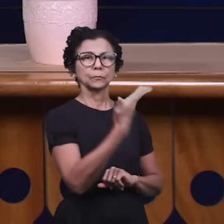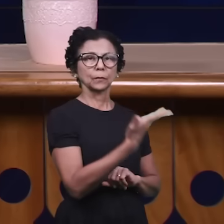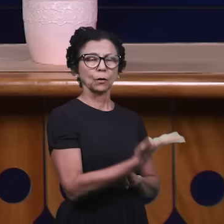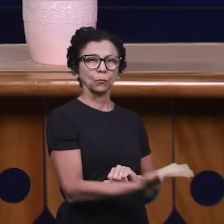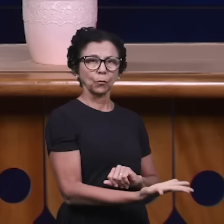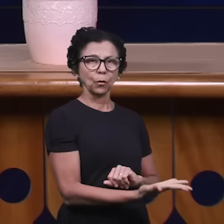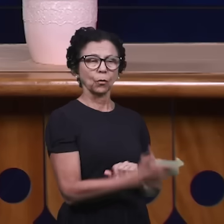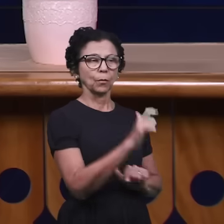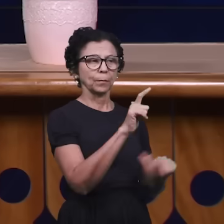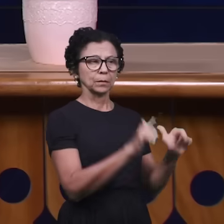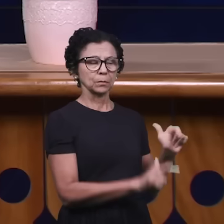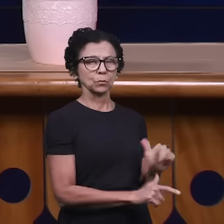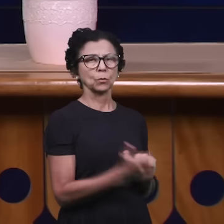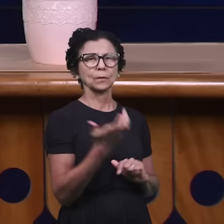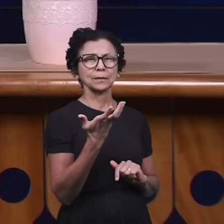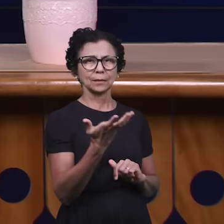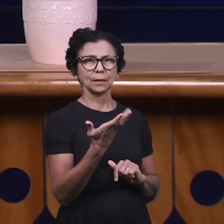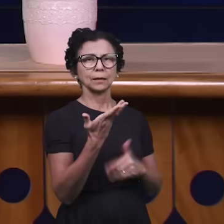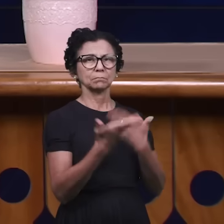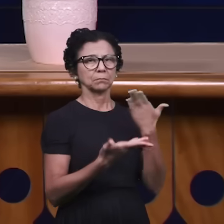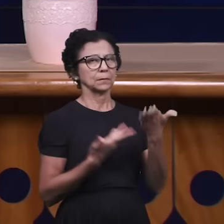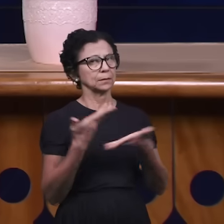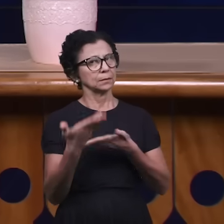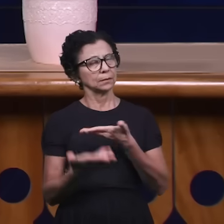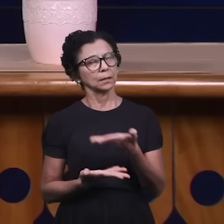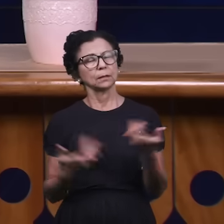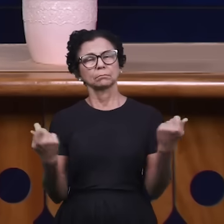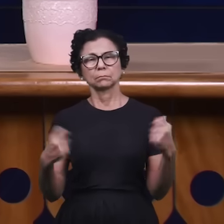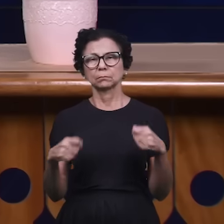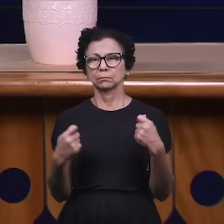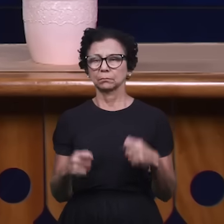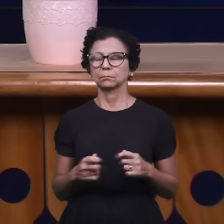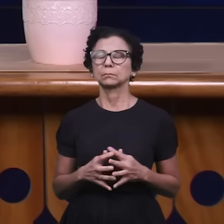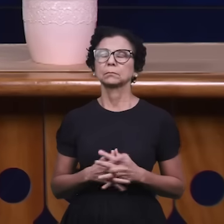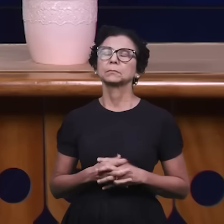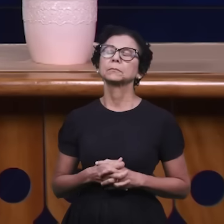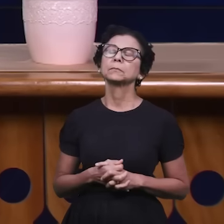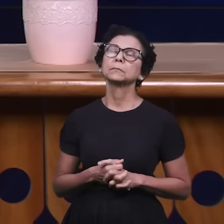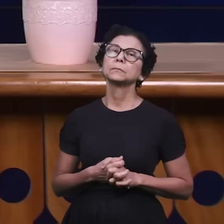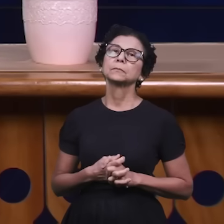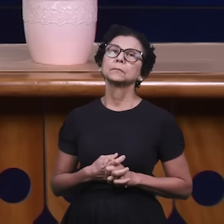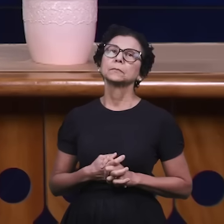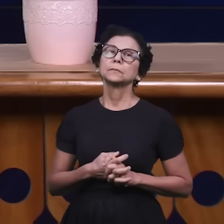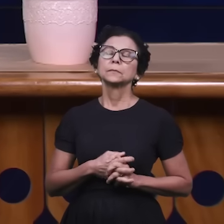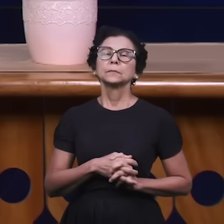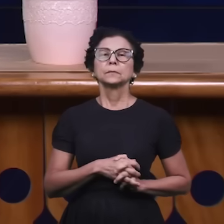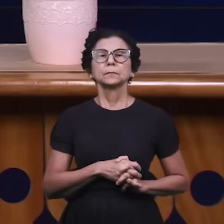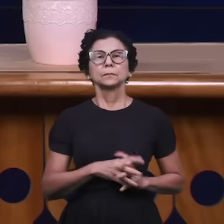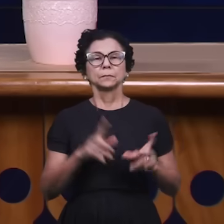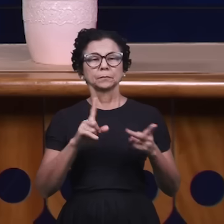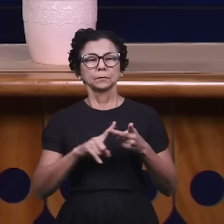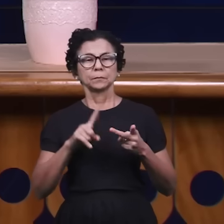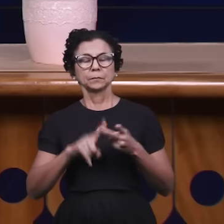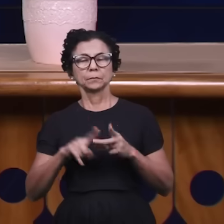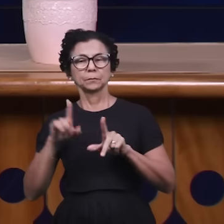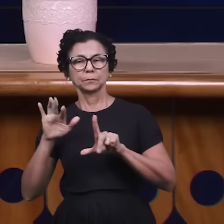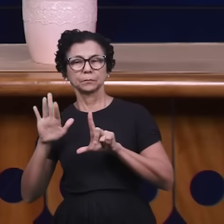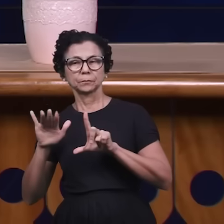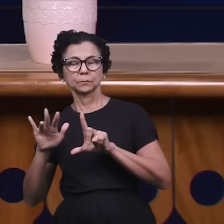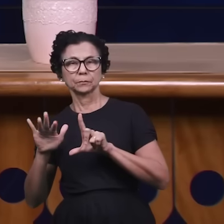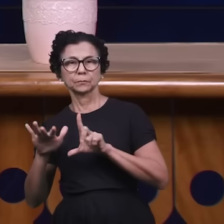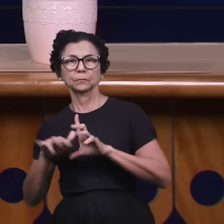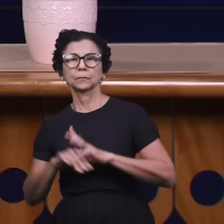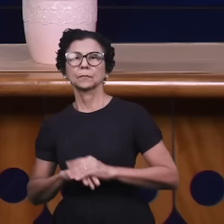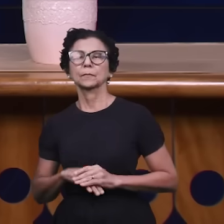irmãos que estão no exterior, que queiram algum tipo de assistência, que necessitem de algum tipo de assistência. Agora um